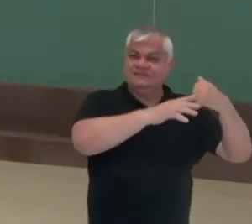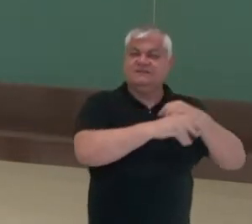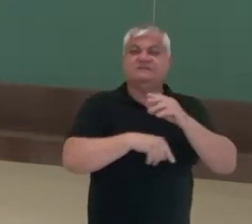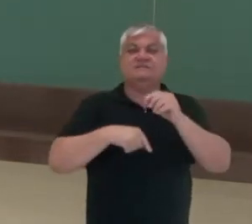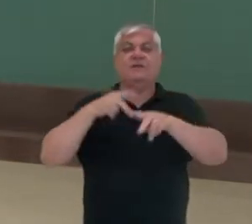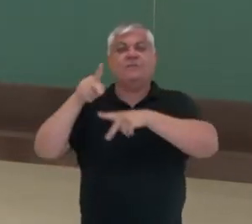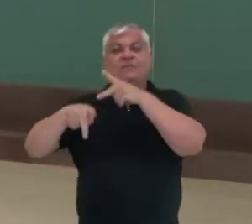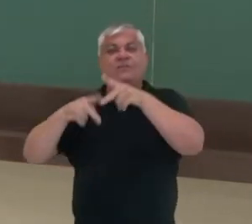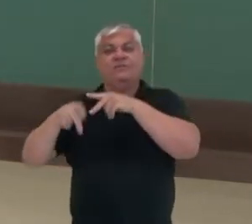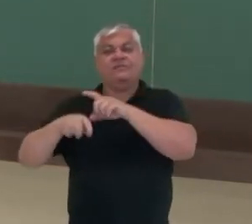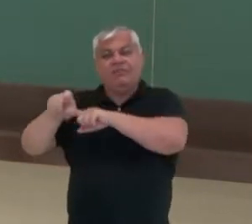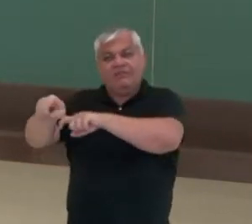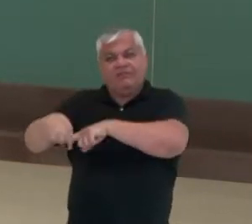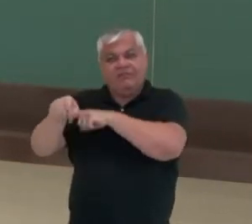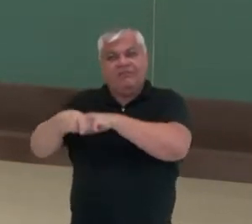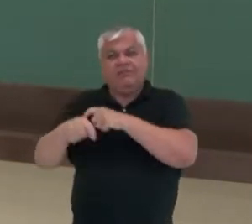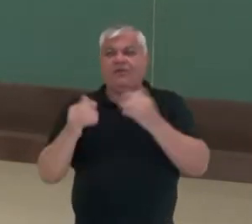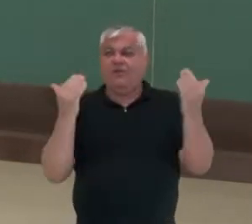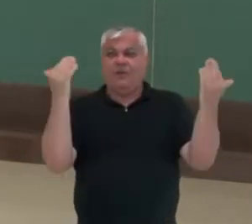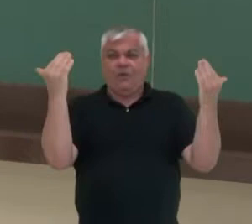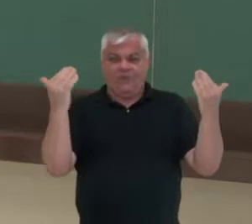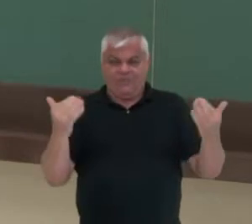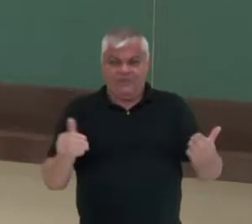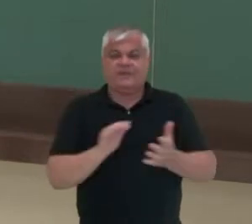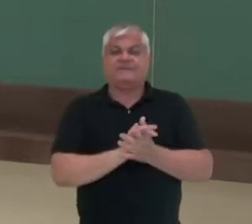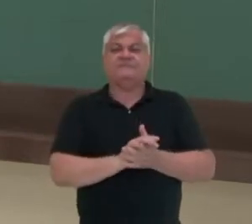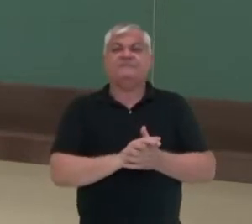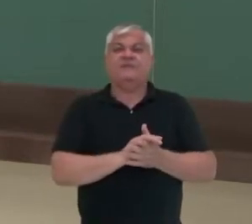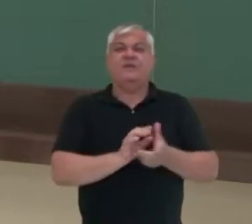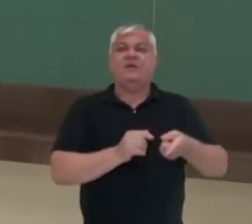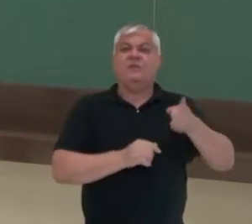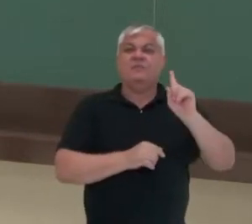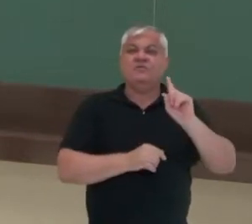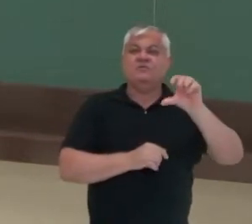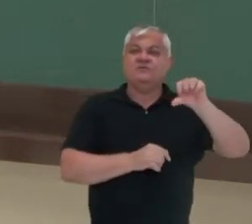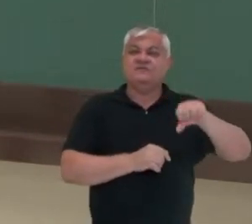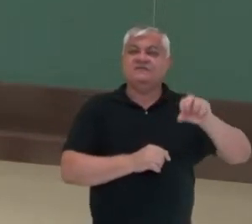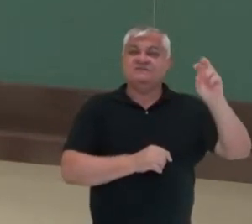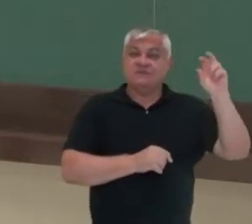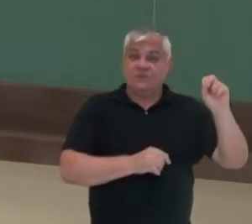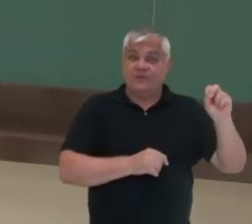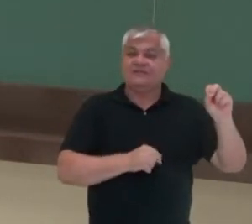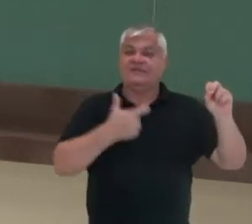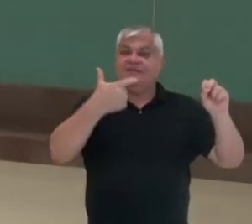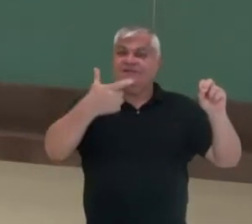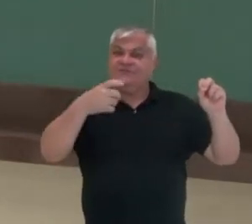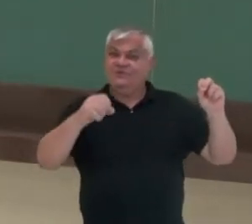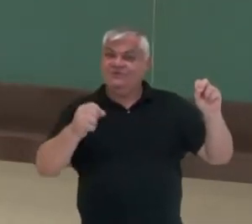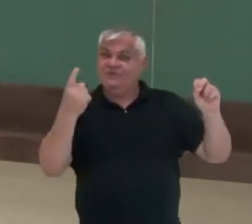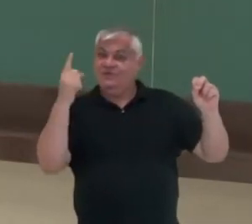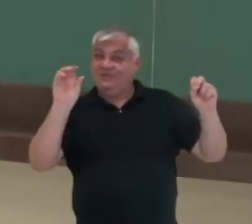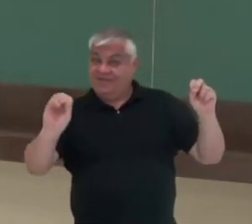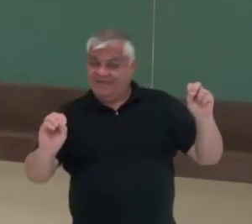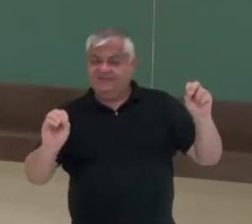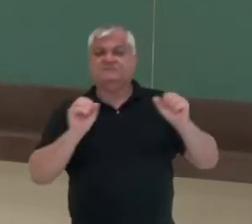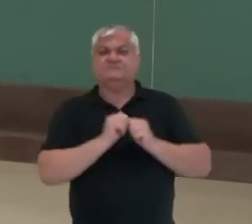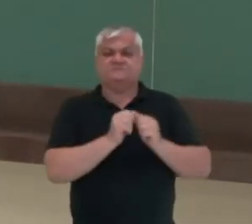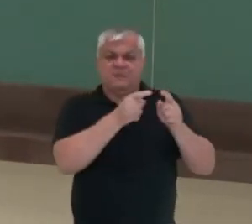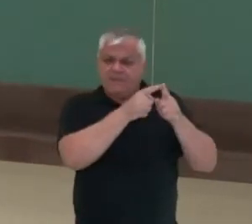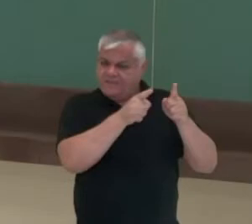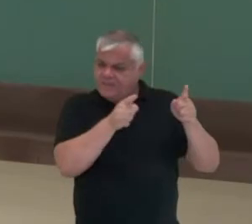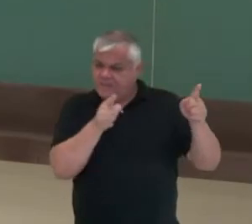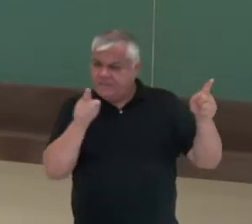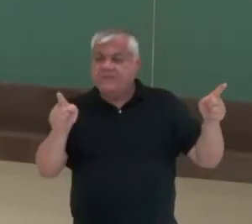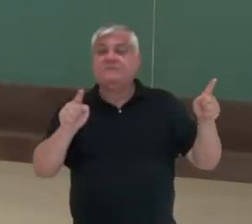vai acontecendo, né? Entre 1950 até lá 2010. Aí, olha aqui comigo. Depois,